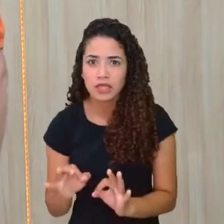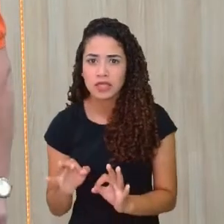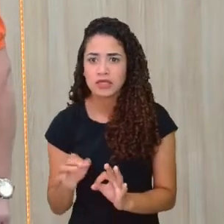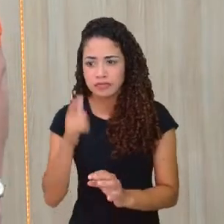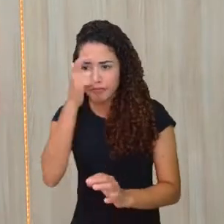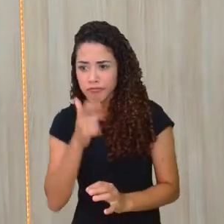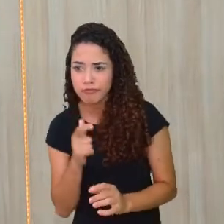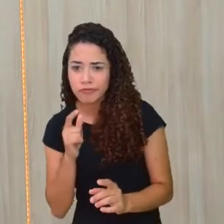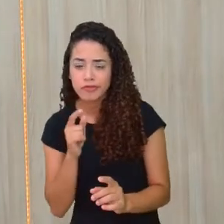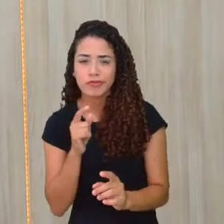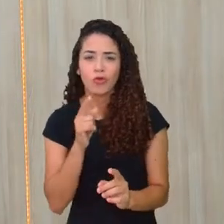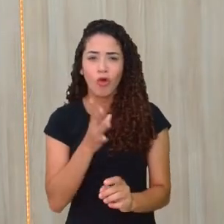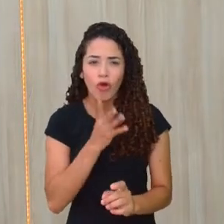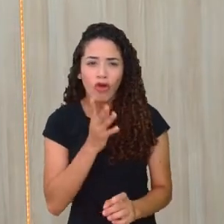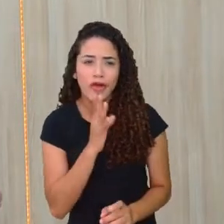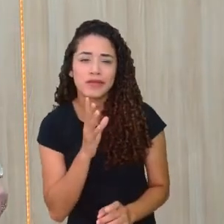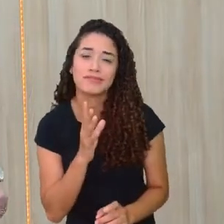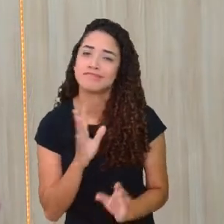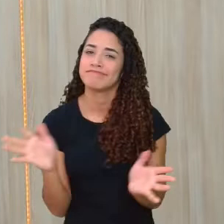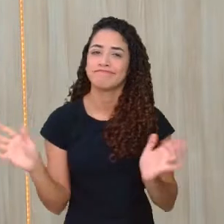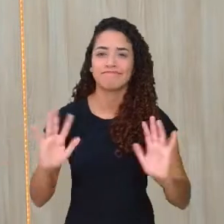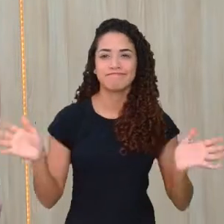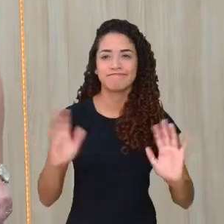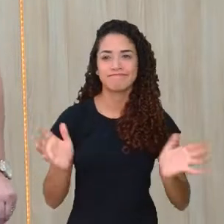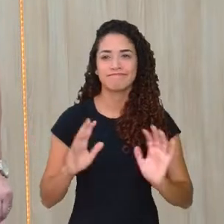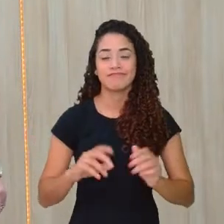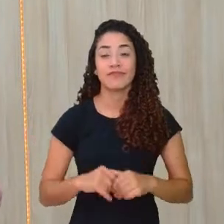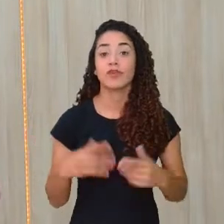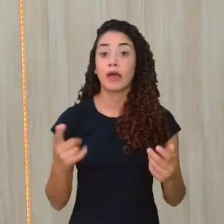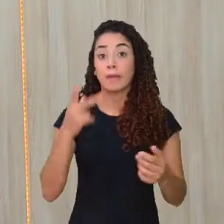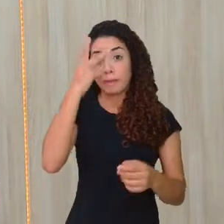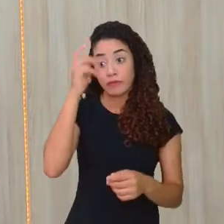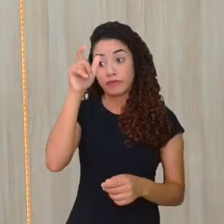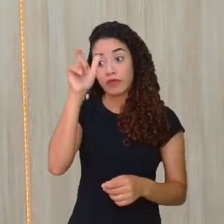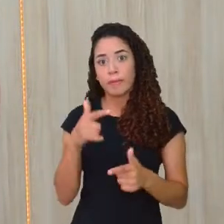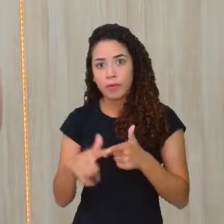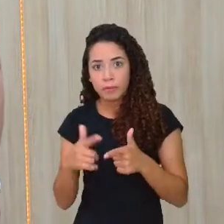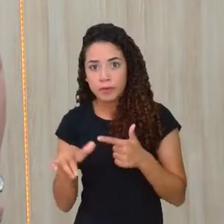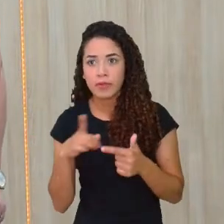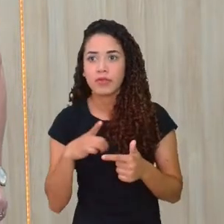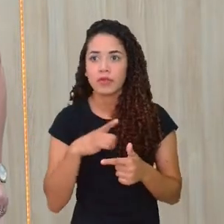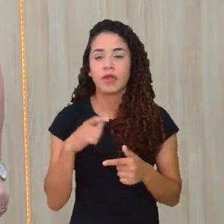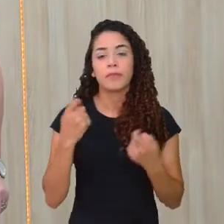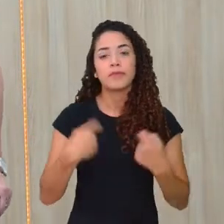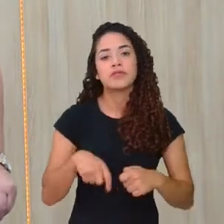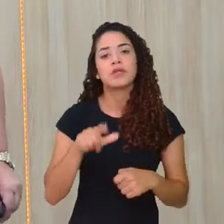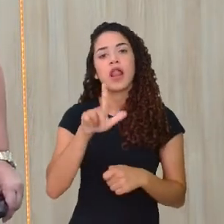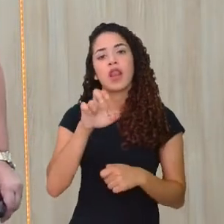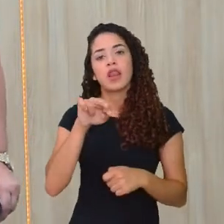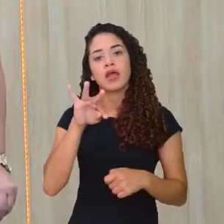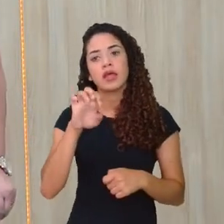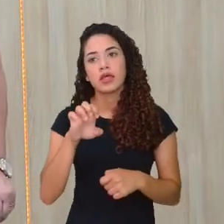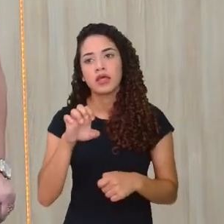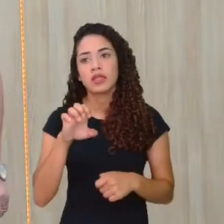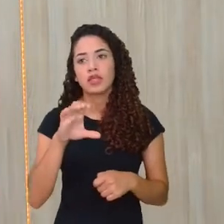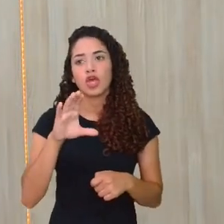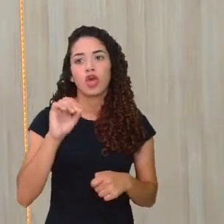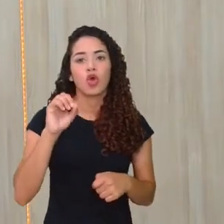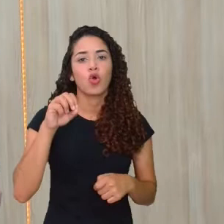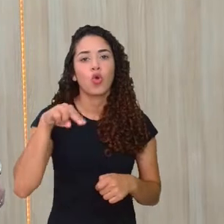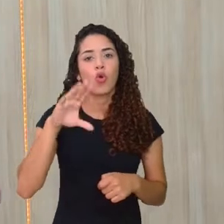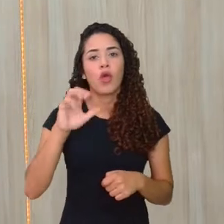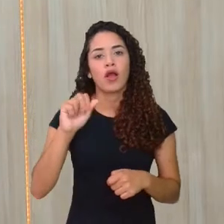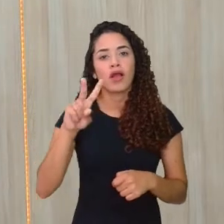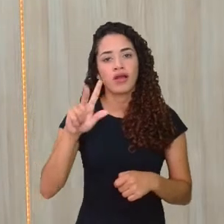fiquem de olho. A pessoa com esse probleminha vai precisar de lente divergente, que seria a lente côncava, que vai